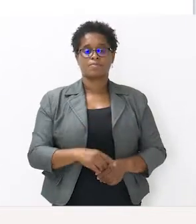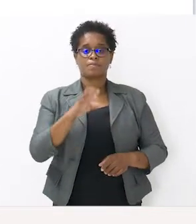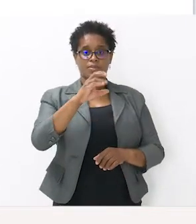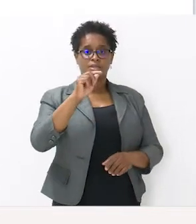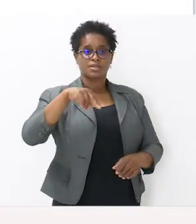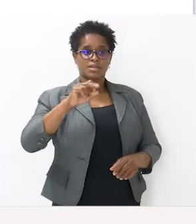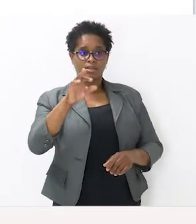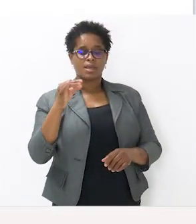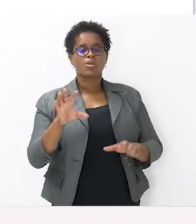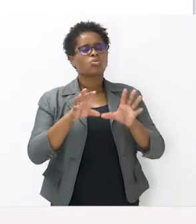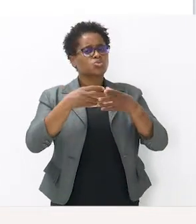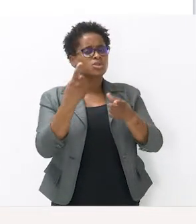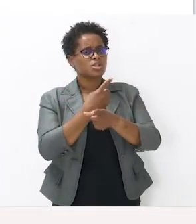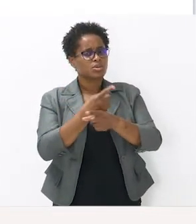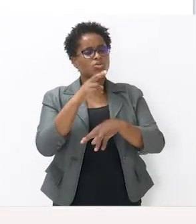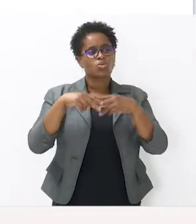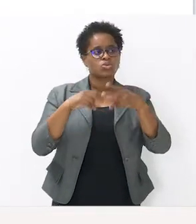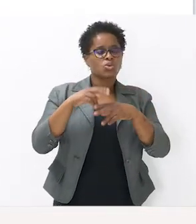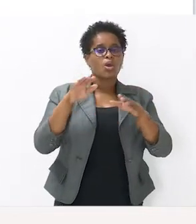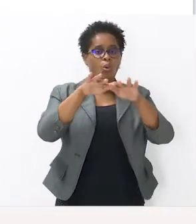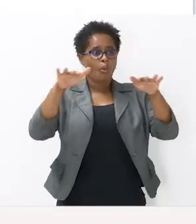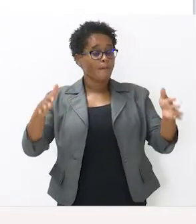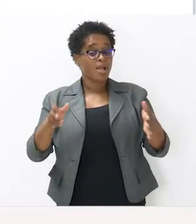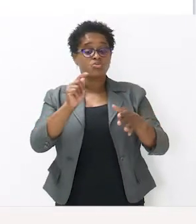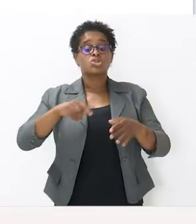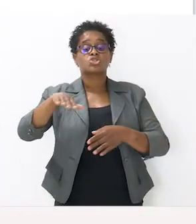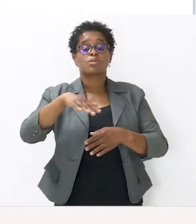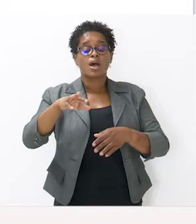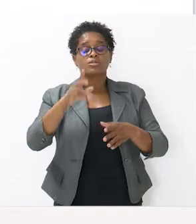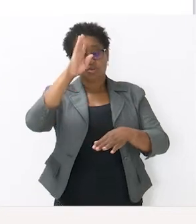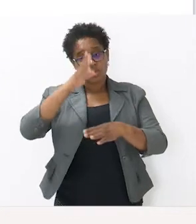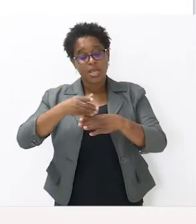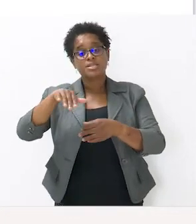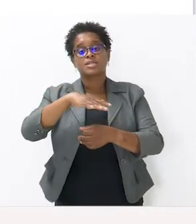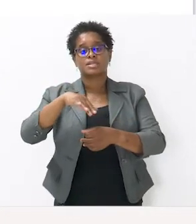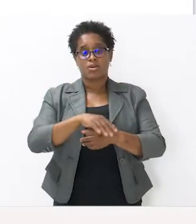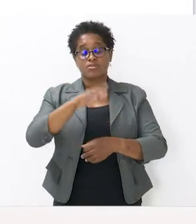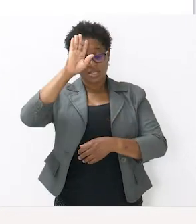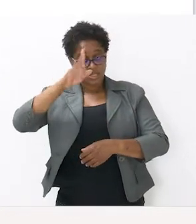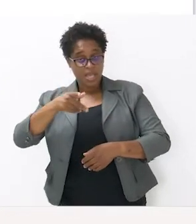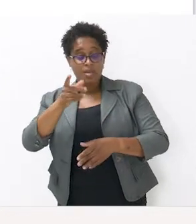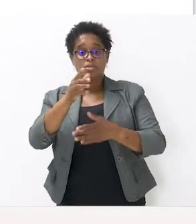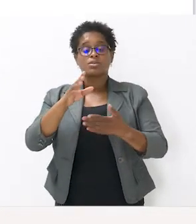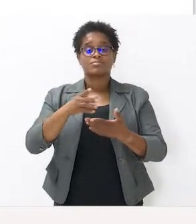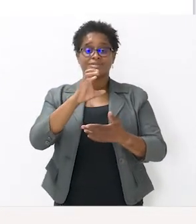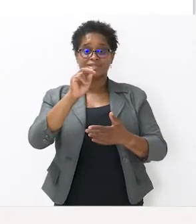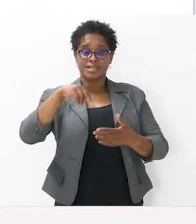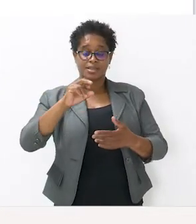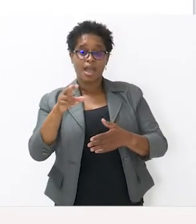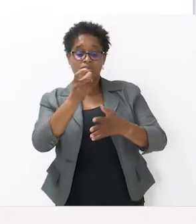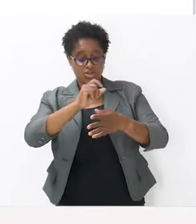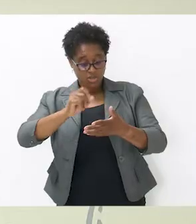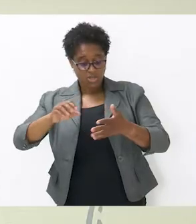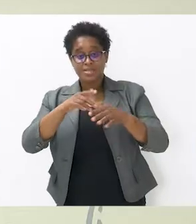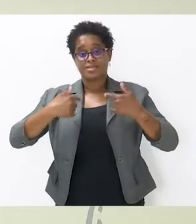Cenário é conjunto de elementos que compõem no palco o espaço onde desenrola a ação. Vocês sabem, o cenário, o escritório, o